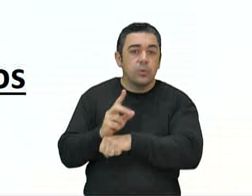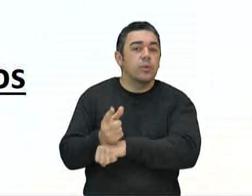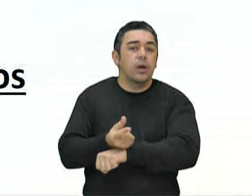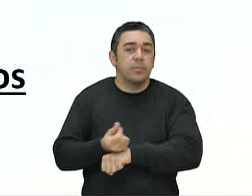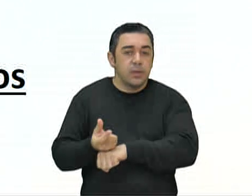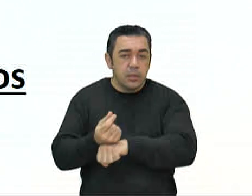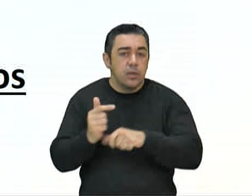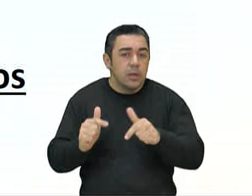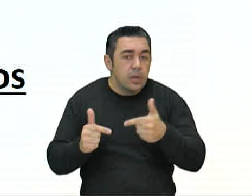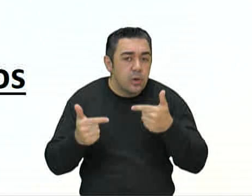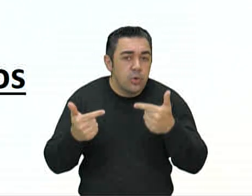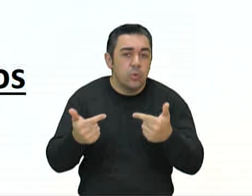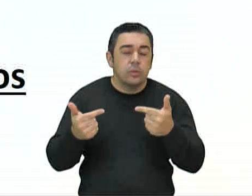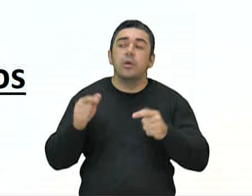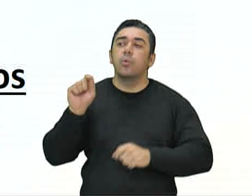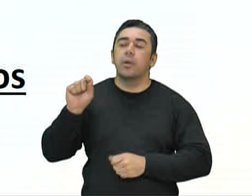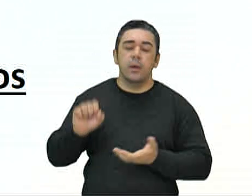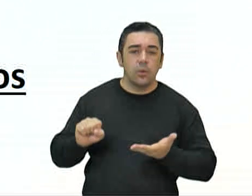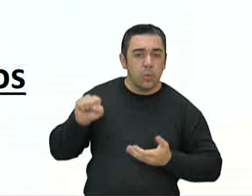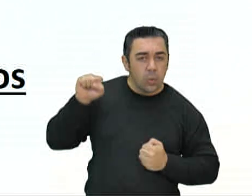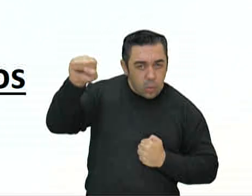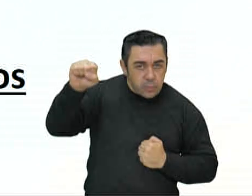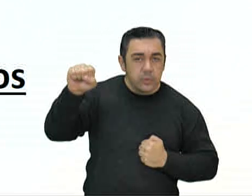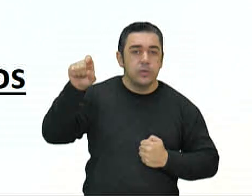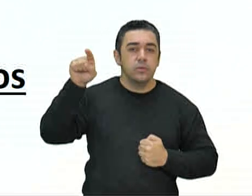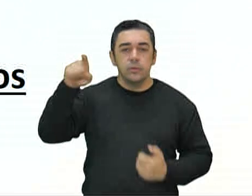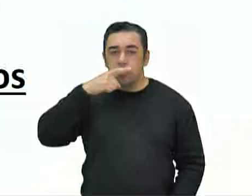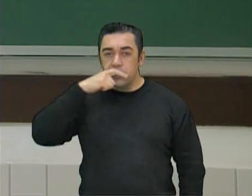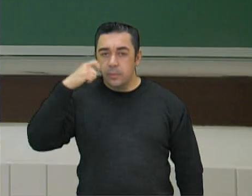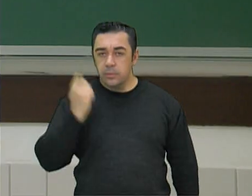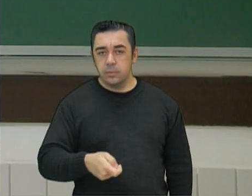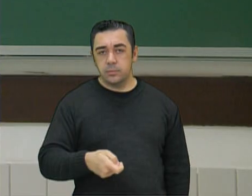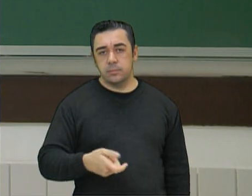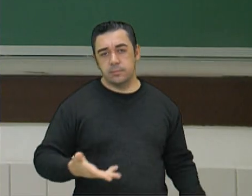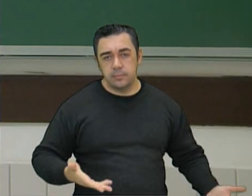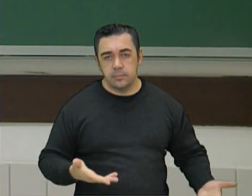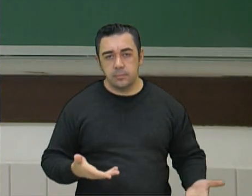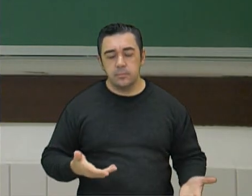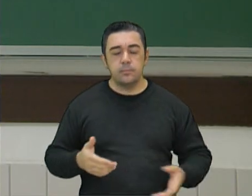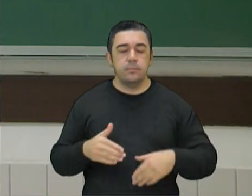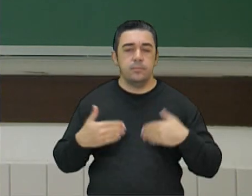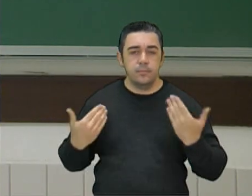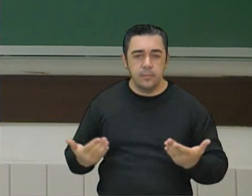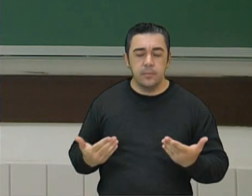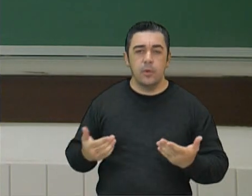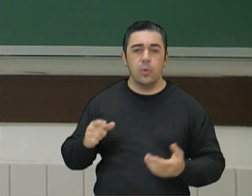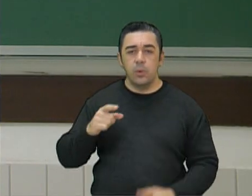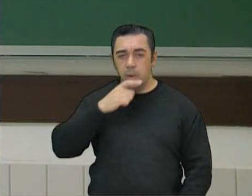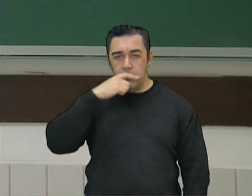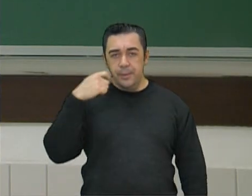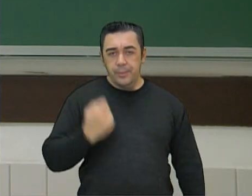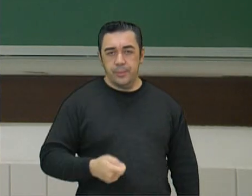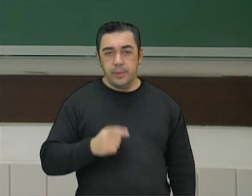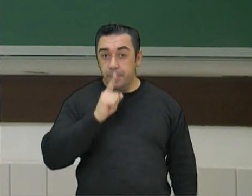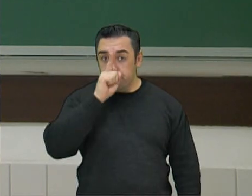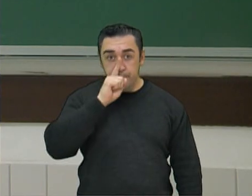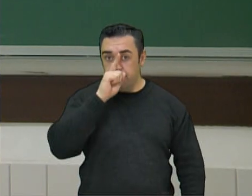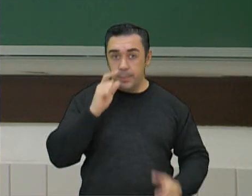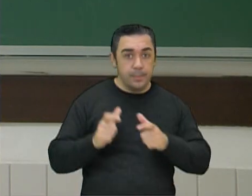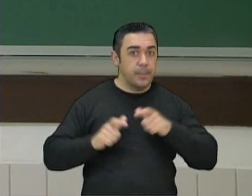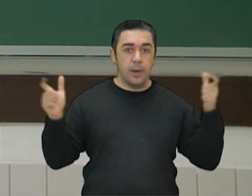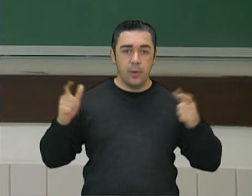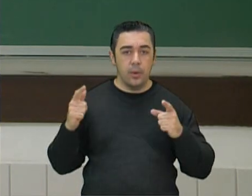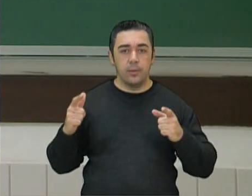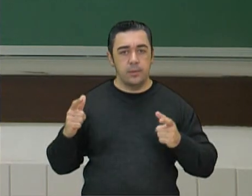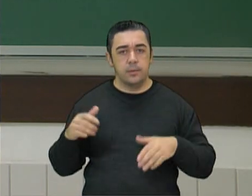na luta contra o comunismo soviético. Para os países capitalistas, a União Soviética era um perigo muito maior do que o Hitler.